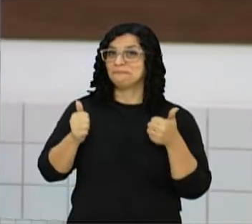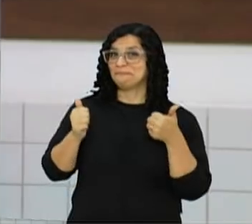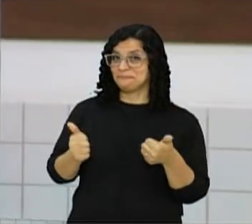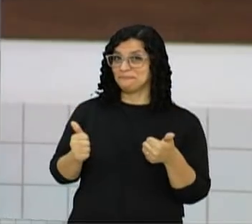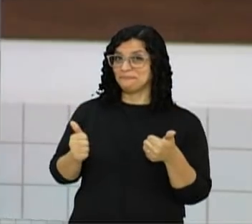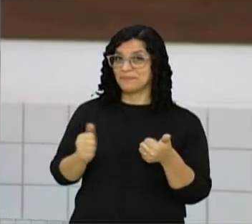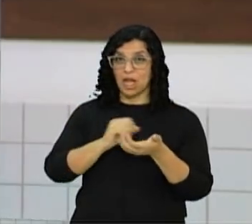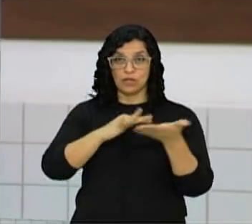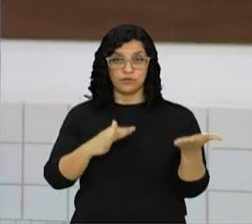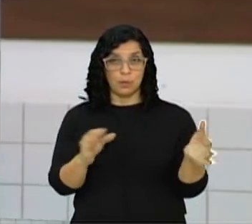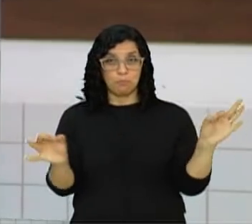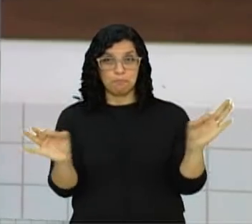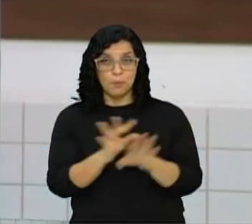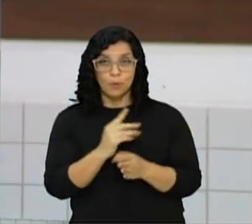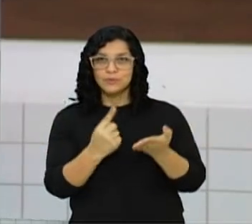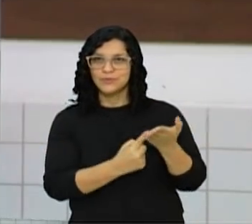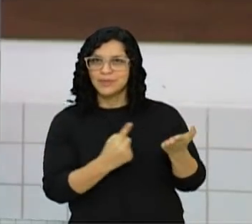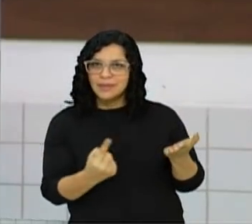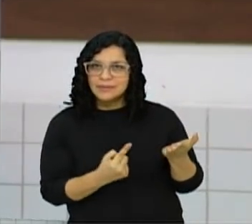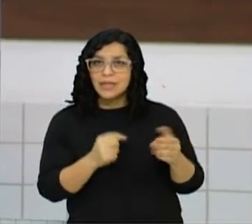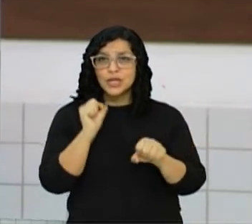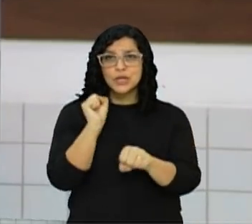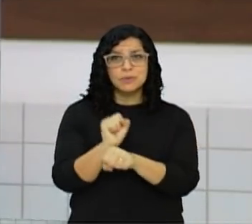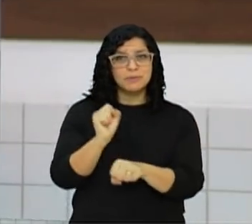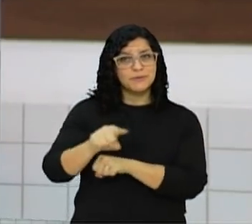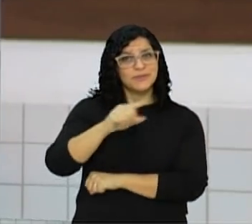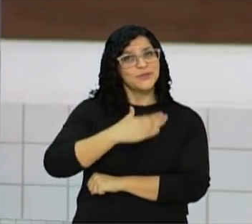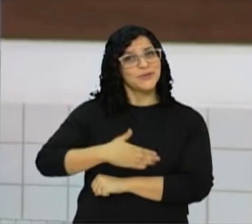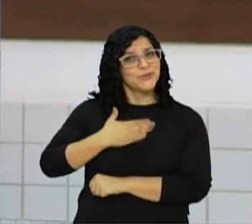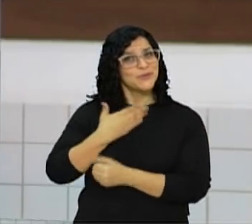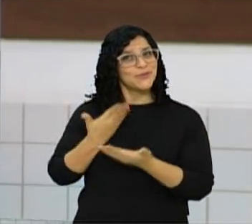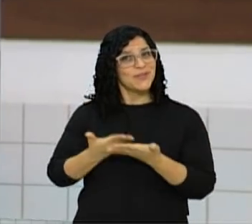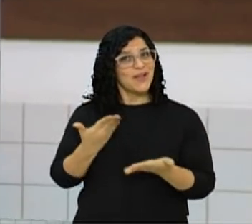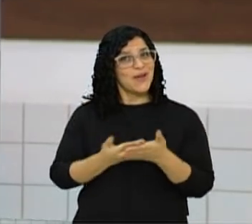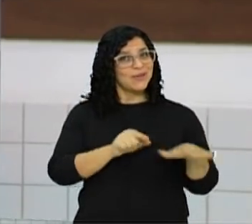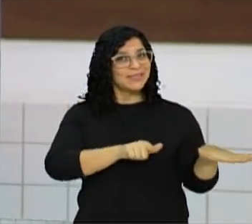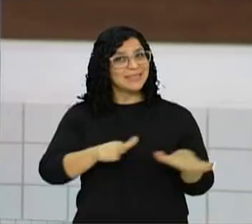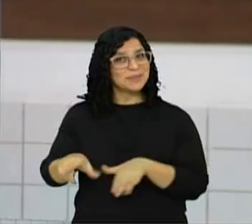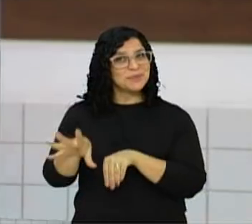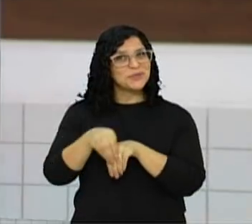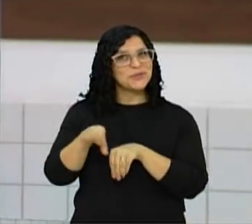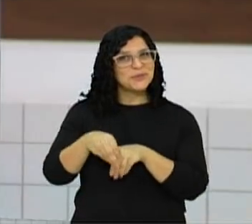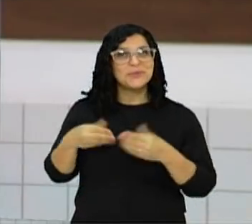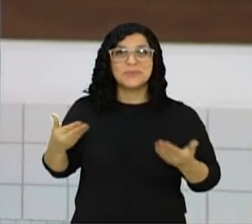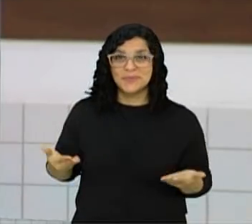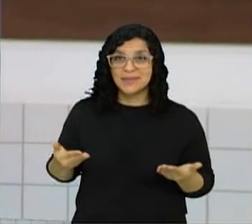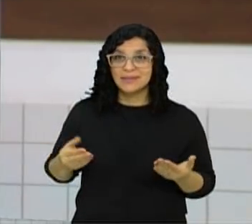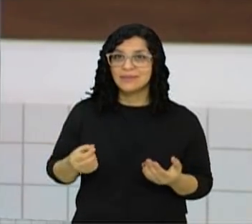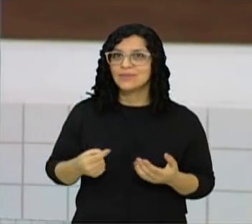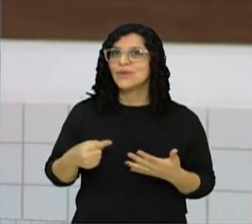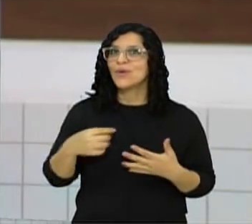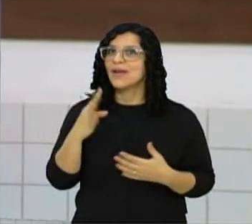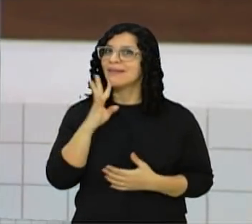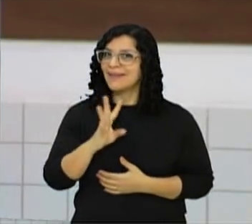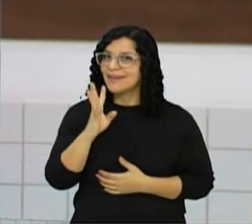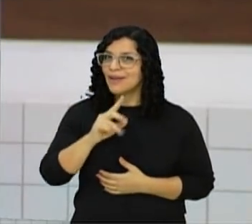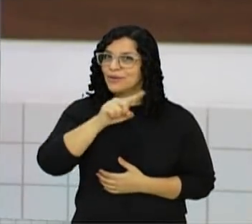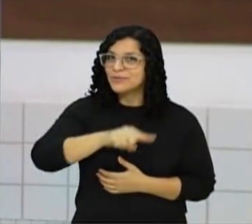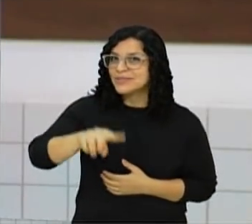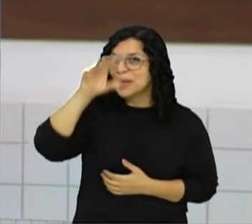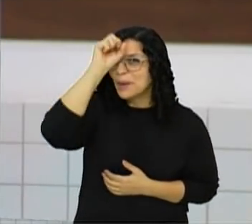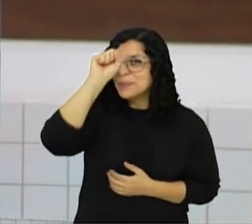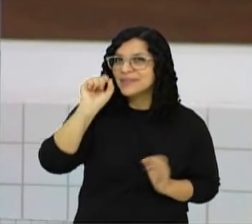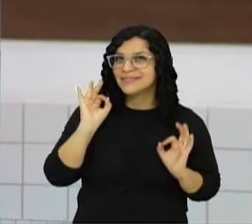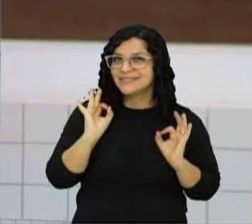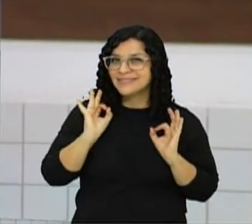Ótimo! Atividades copiadas no caderno. Eu espero que você tenha gostado da nossa Semana do Conhecimento. Quanta coisa legal que você